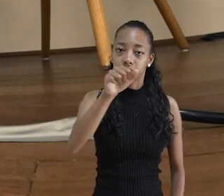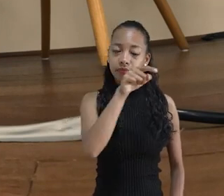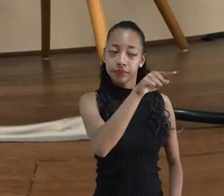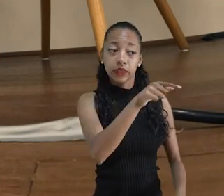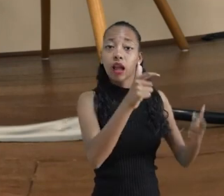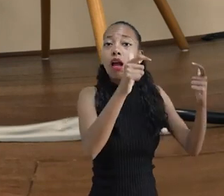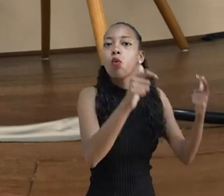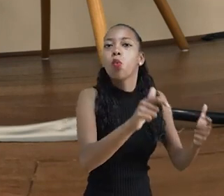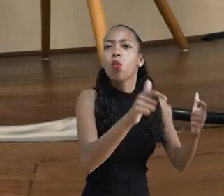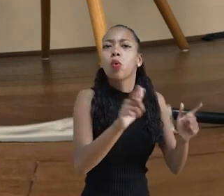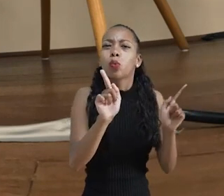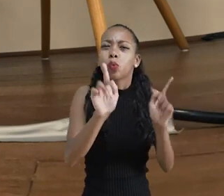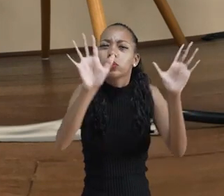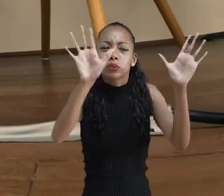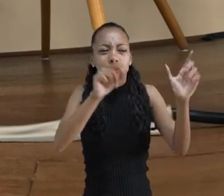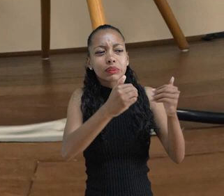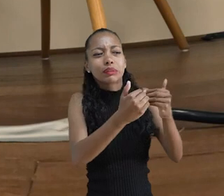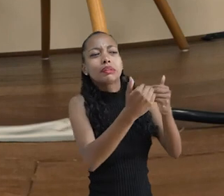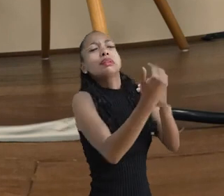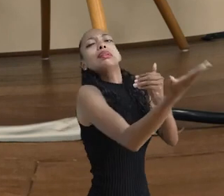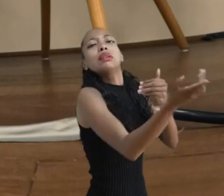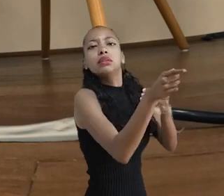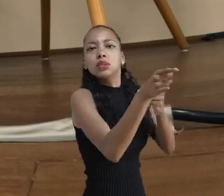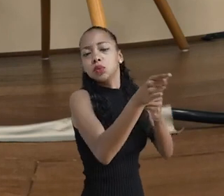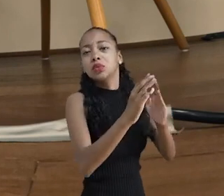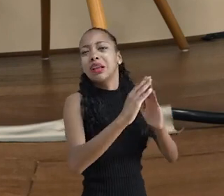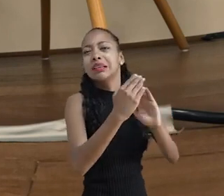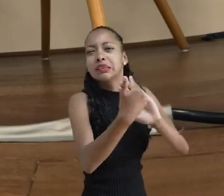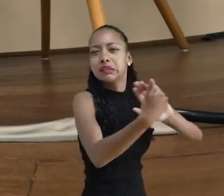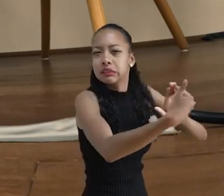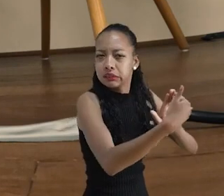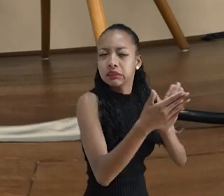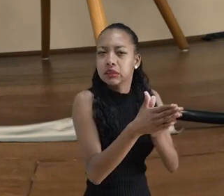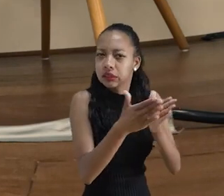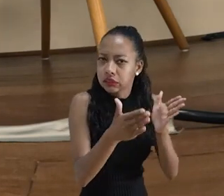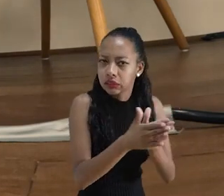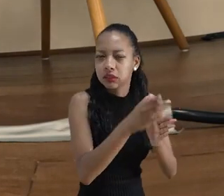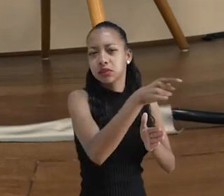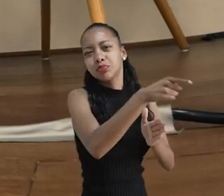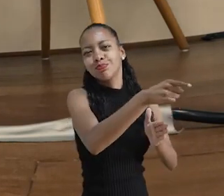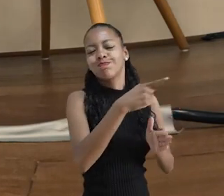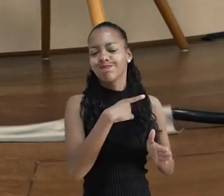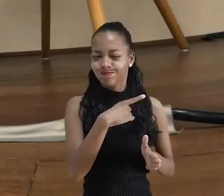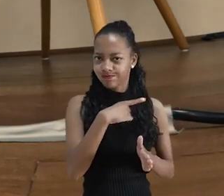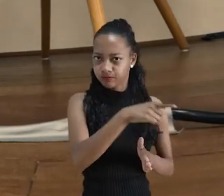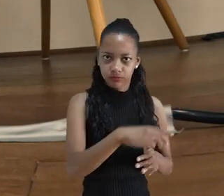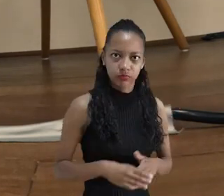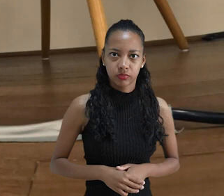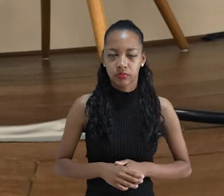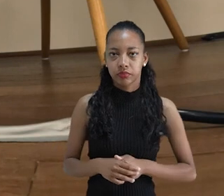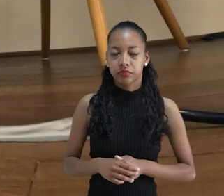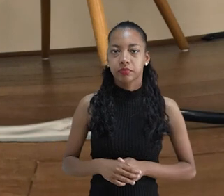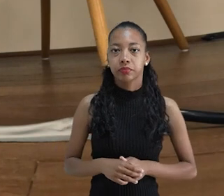periferia mesmo no cabo suu dentro de uma área de Proteção Ambiental né que é a apa Cabuçu Tanque Grande essa